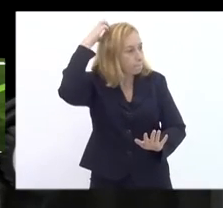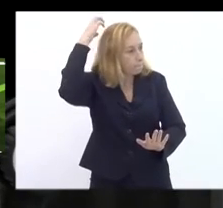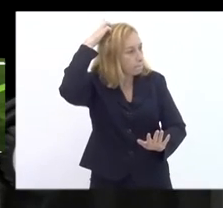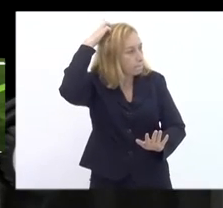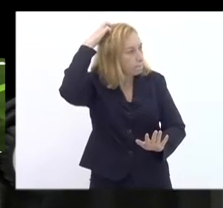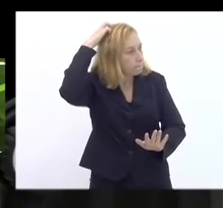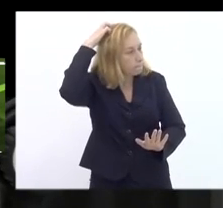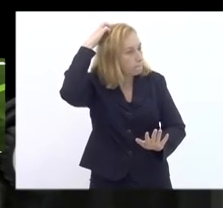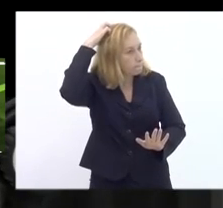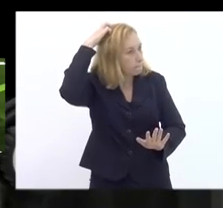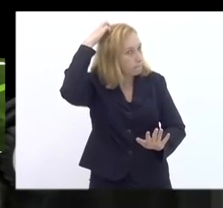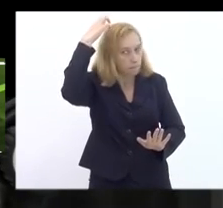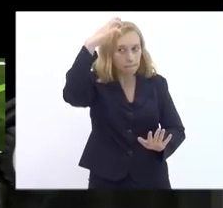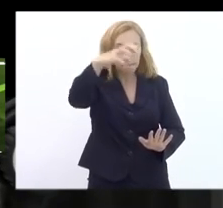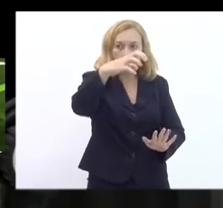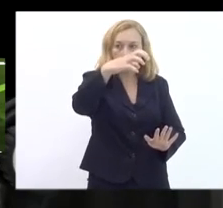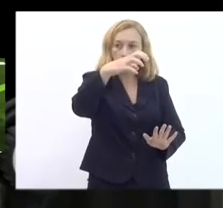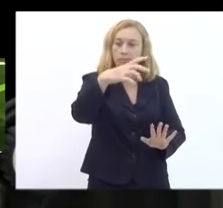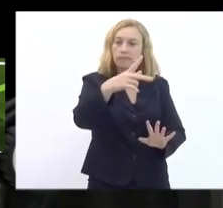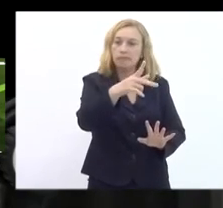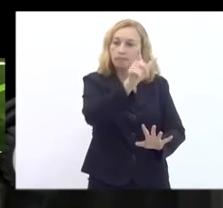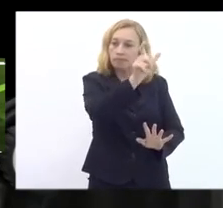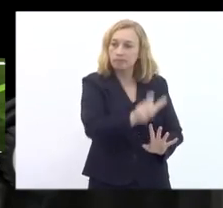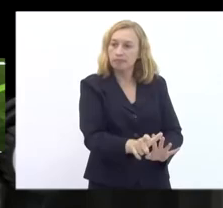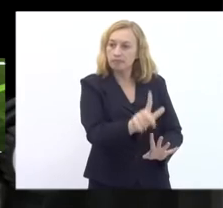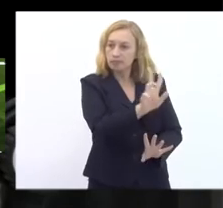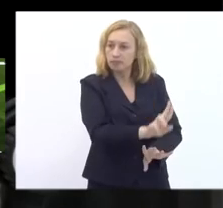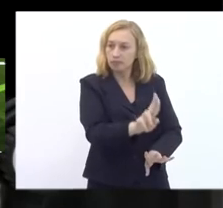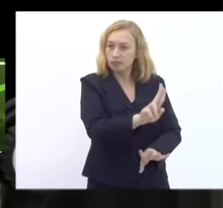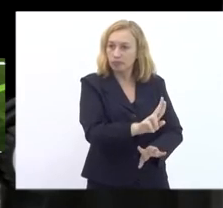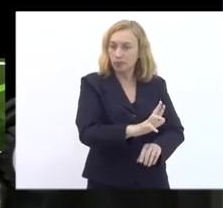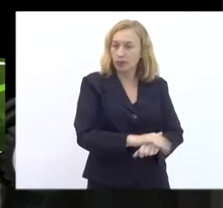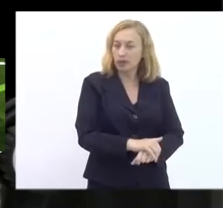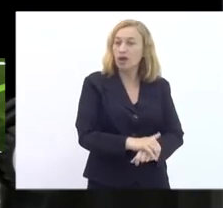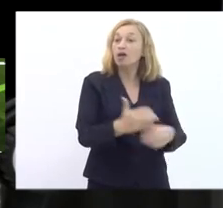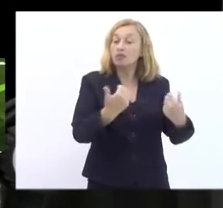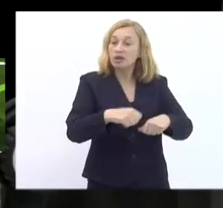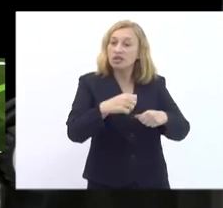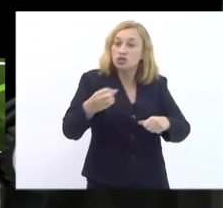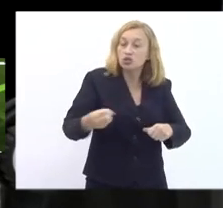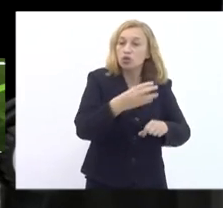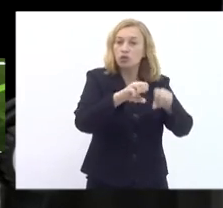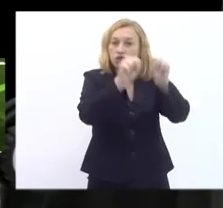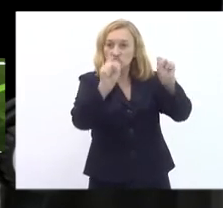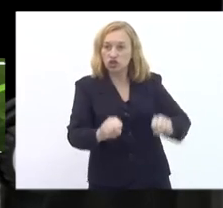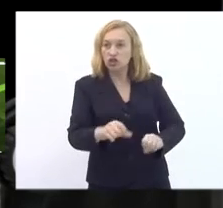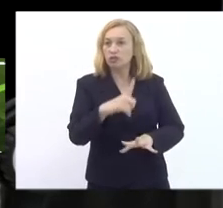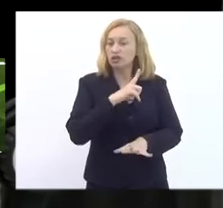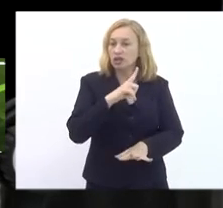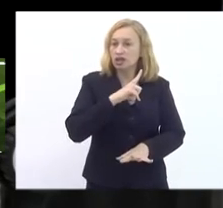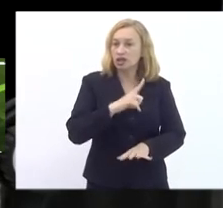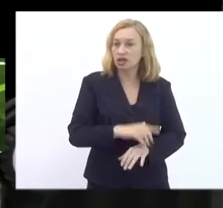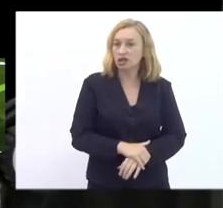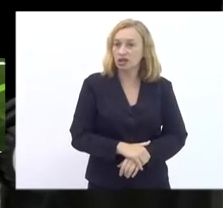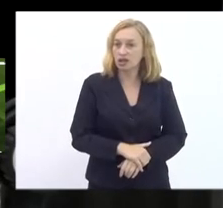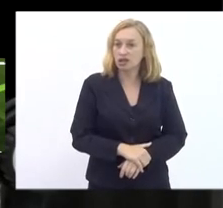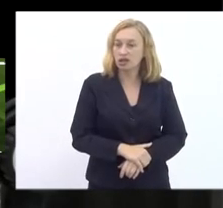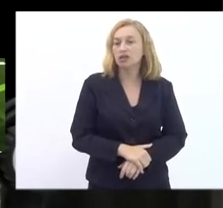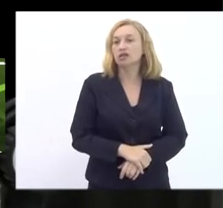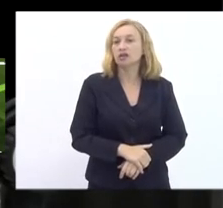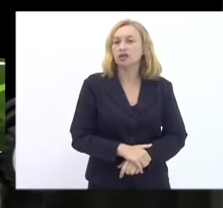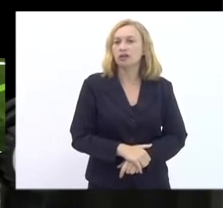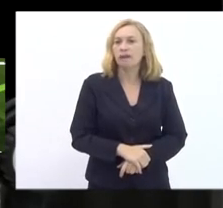por sustentar o sistema. A gente tem que ter um novo sistema. O Fórum, inclusive, fez 12